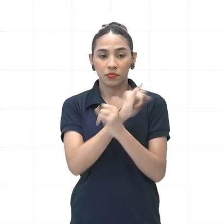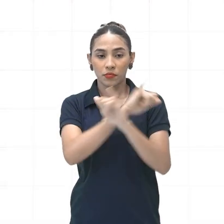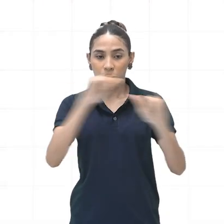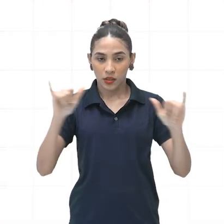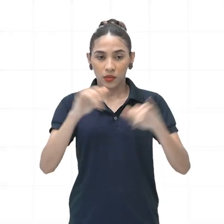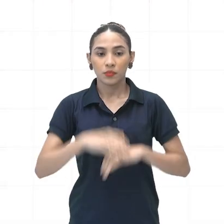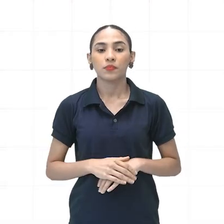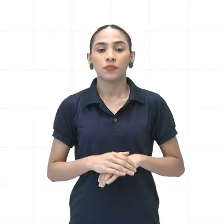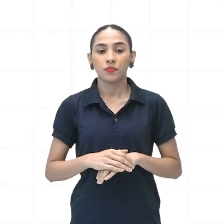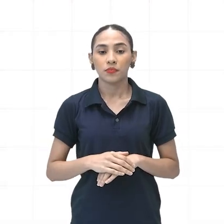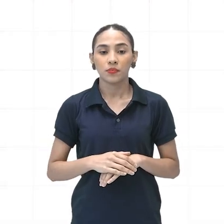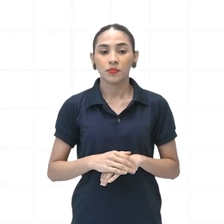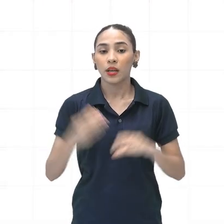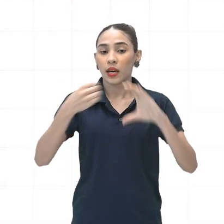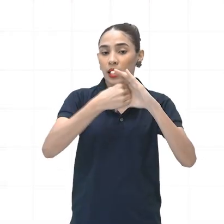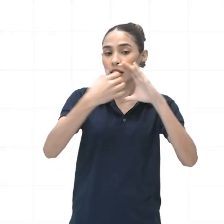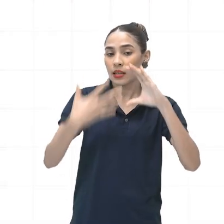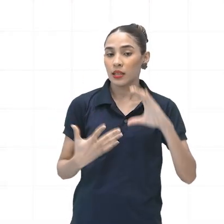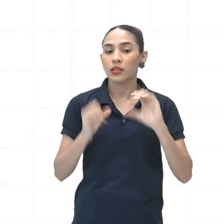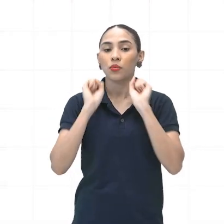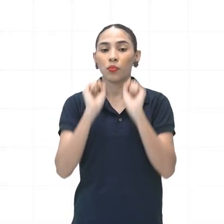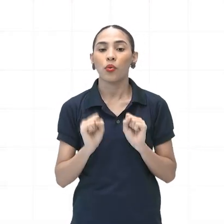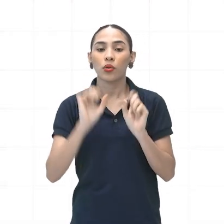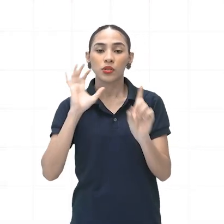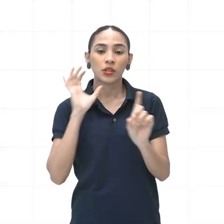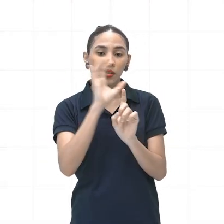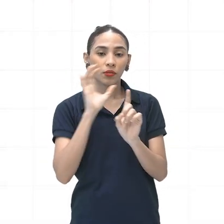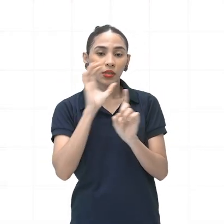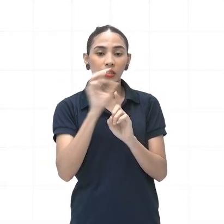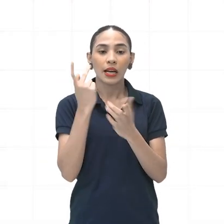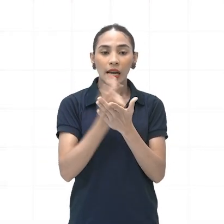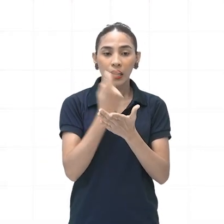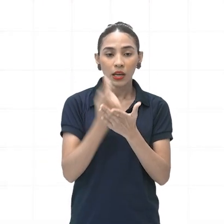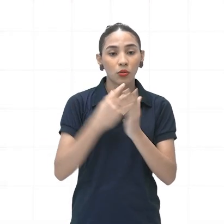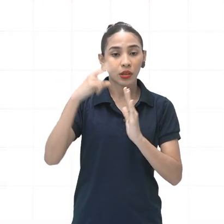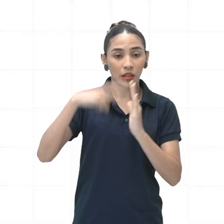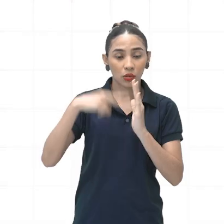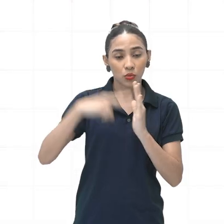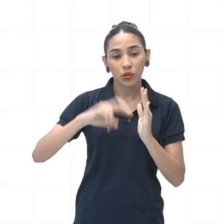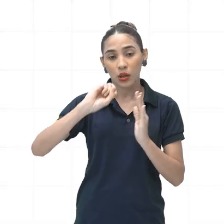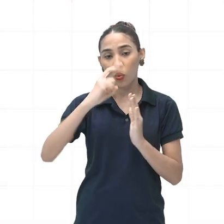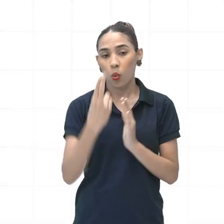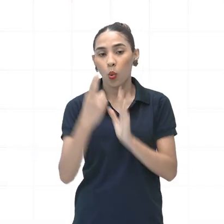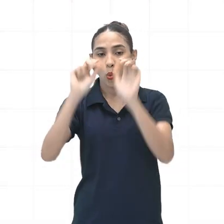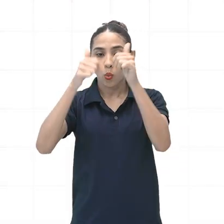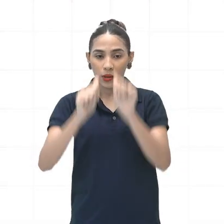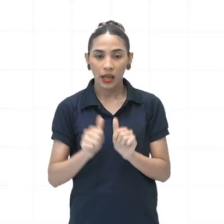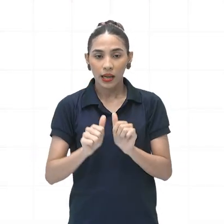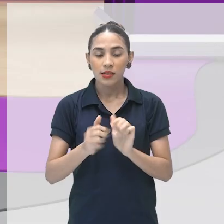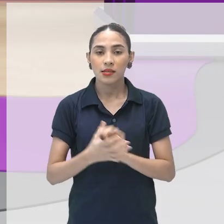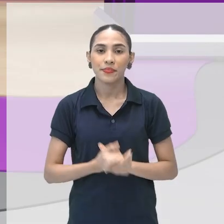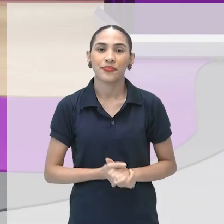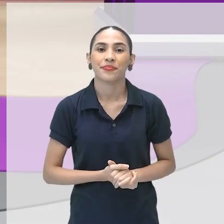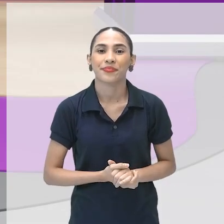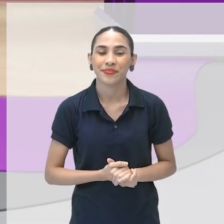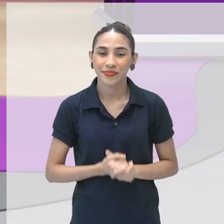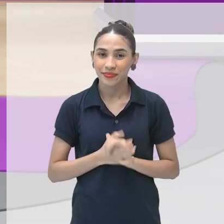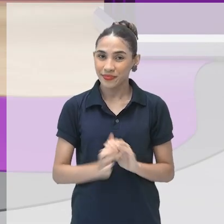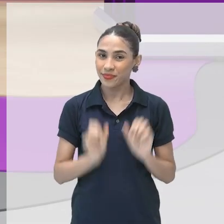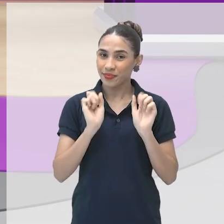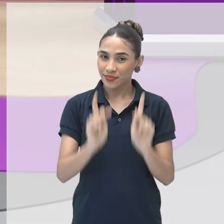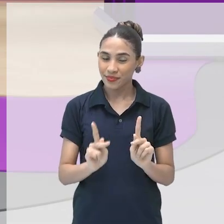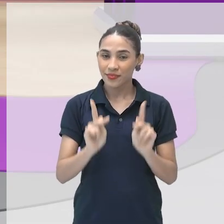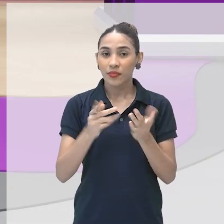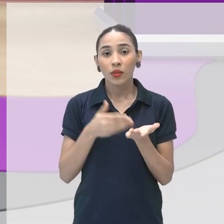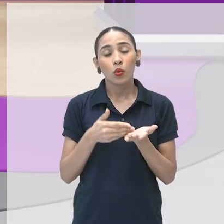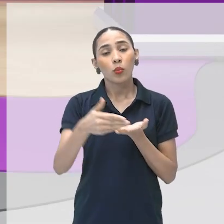pela mídia, elementos que podem induzir a erro de leitura ou de interpretação. Muito